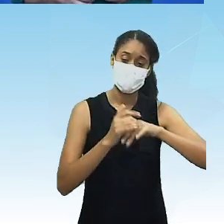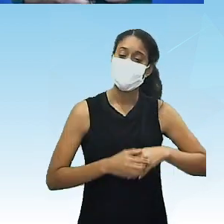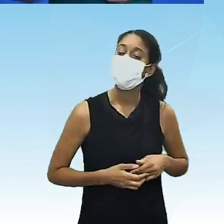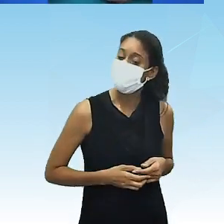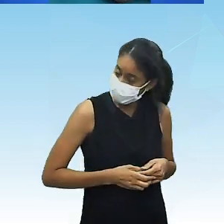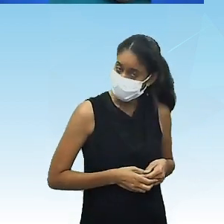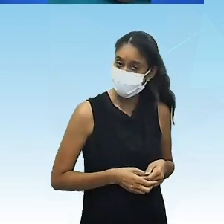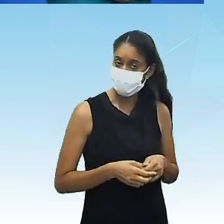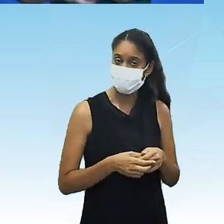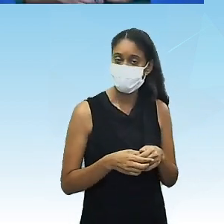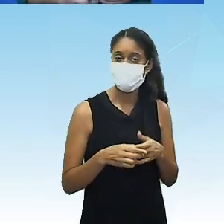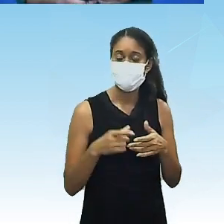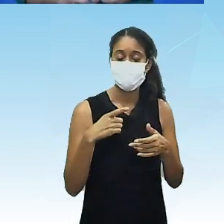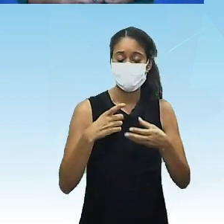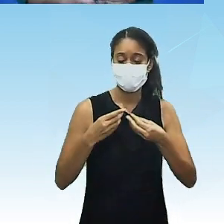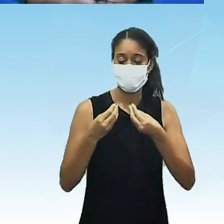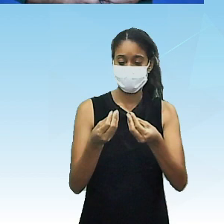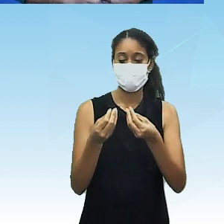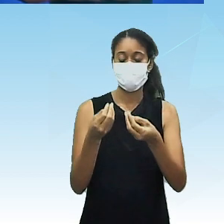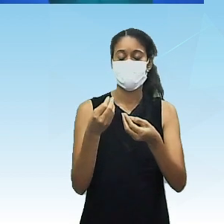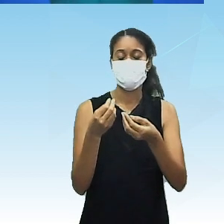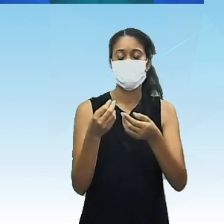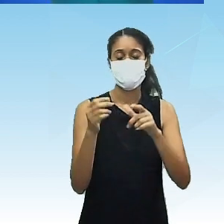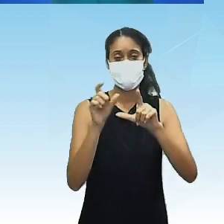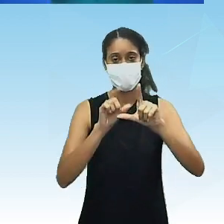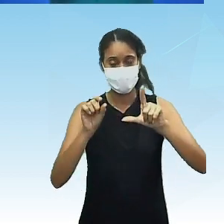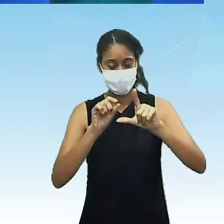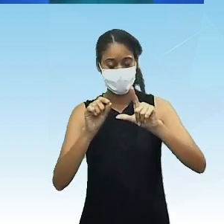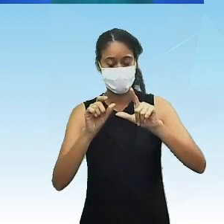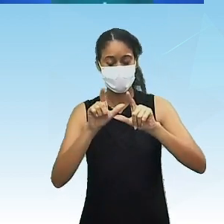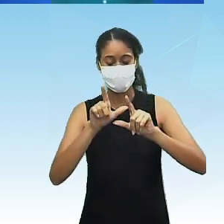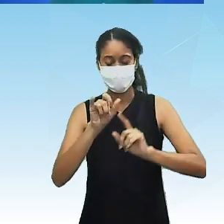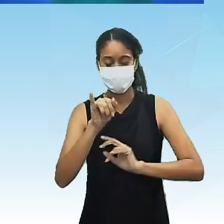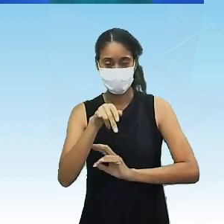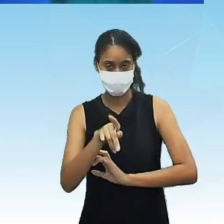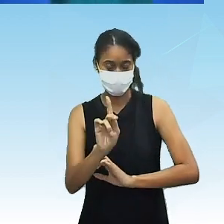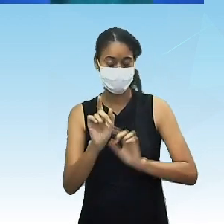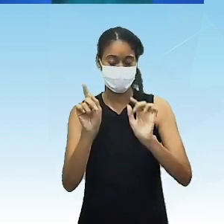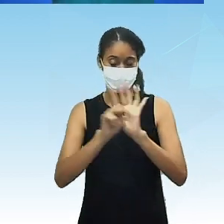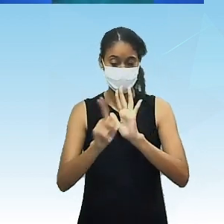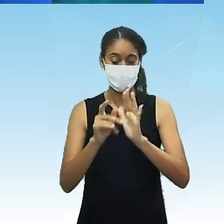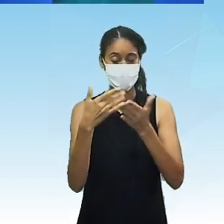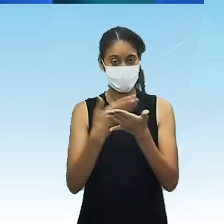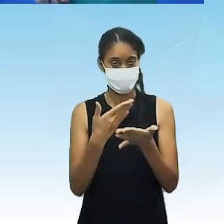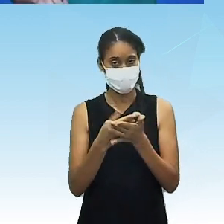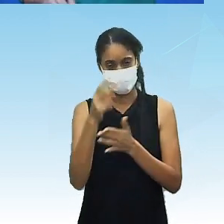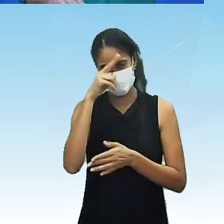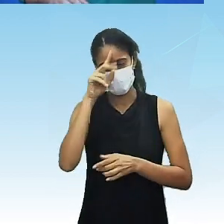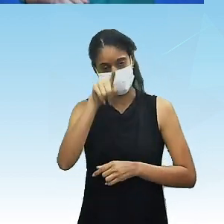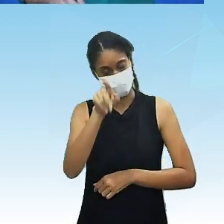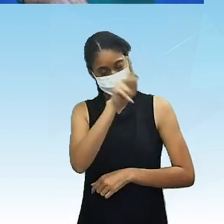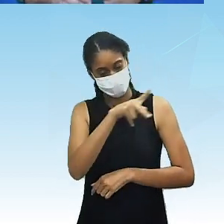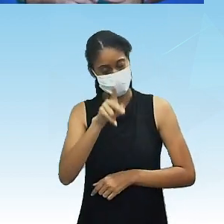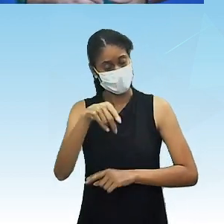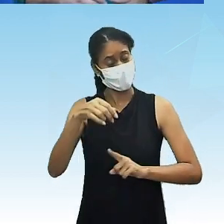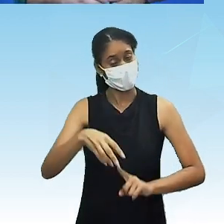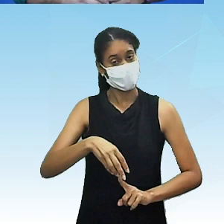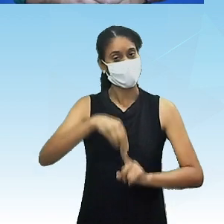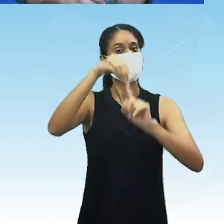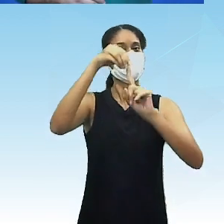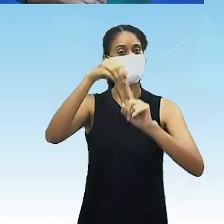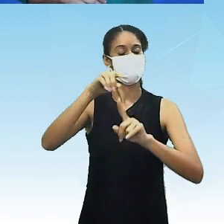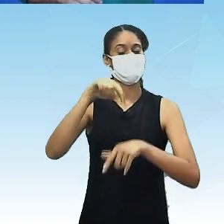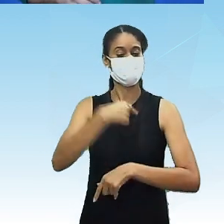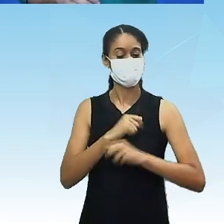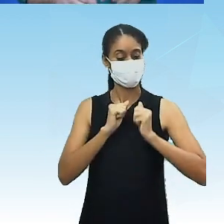aula para você. Você pode baixar ela para você incrementar a sua aula. Se lembre que você aí em casa, professor, é o ator principal dessa novela,